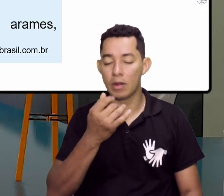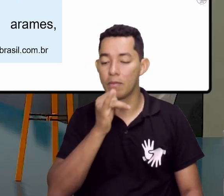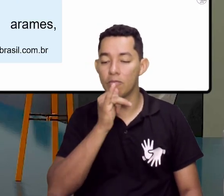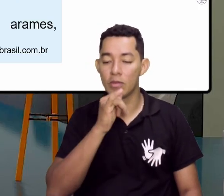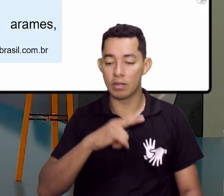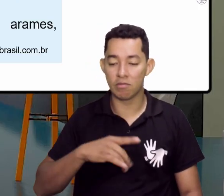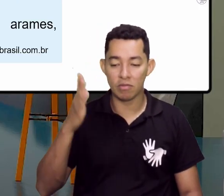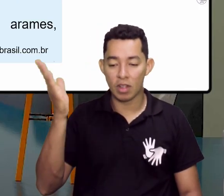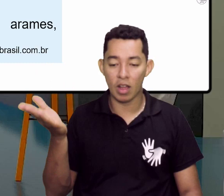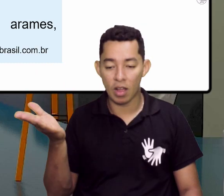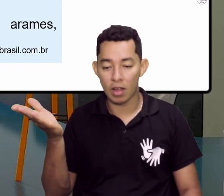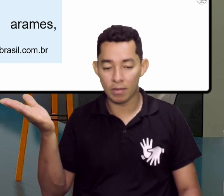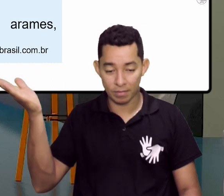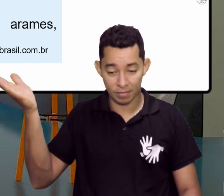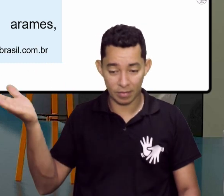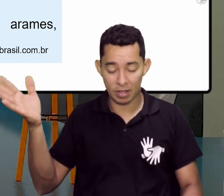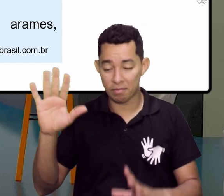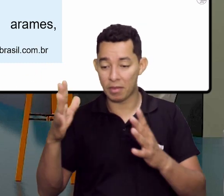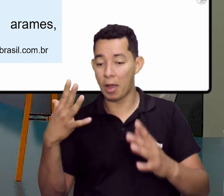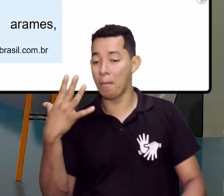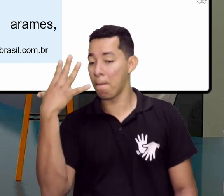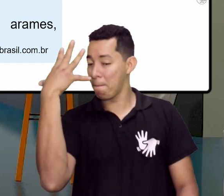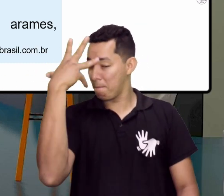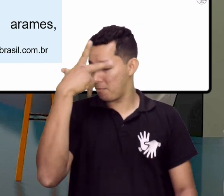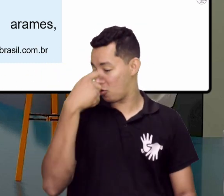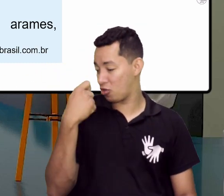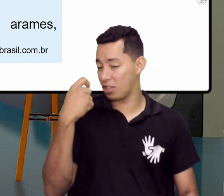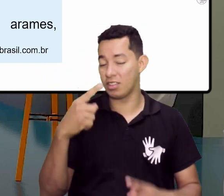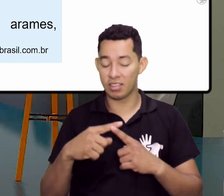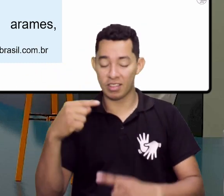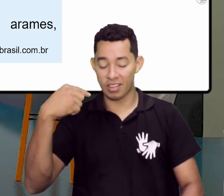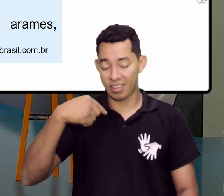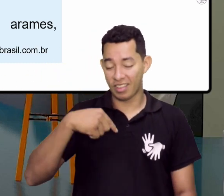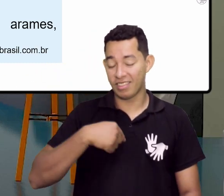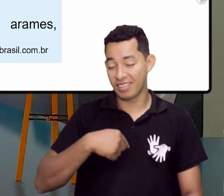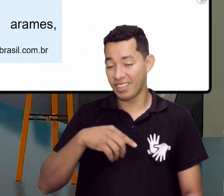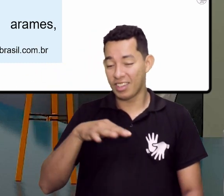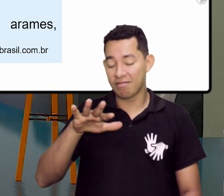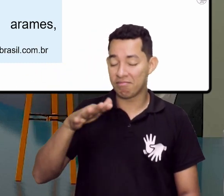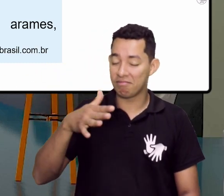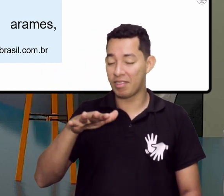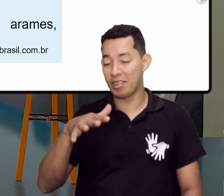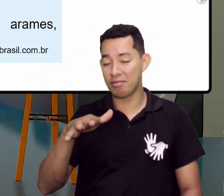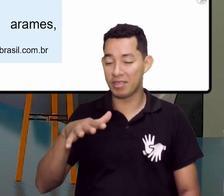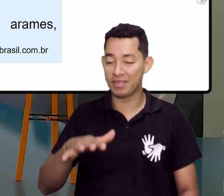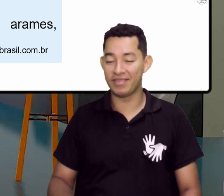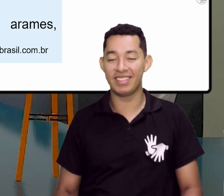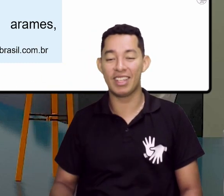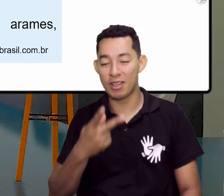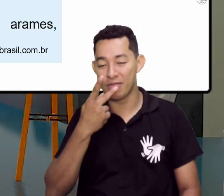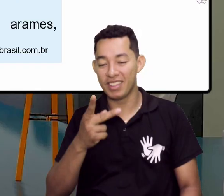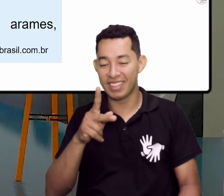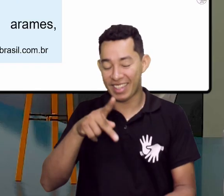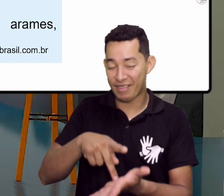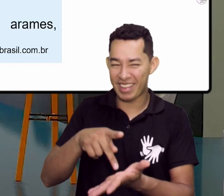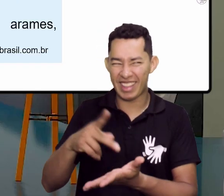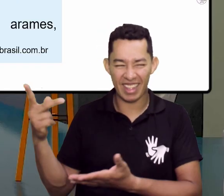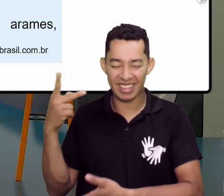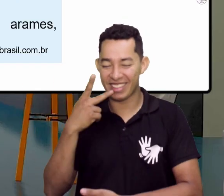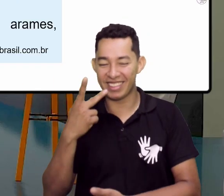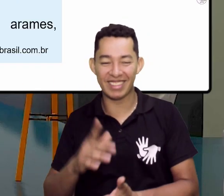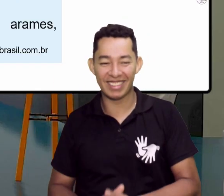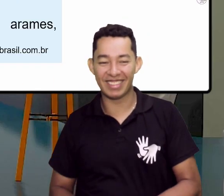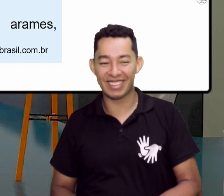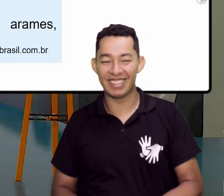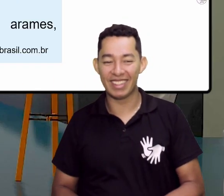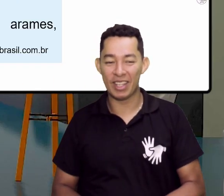o nosso... Espero que ele esteja falando a verdade ali que eu estou falando e não enrolando com esse gestual aí, tá?